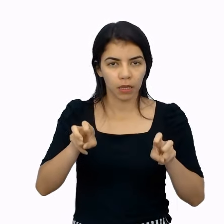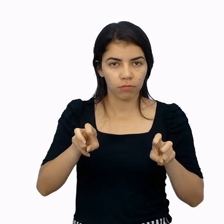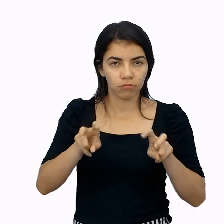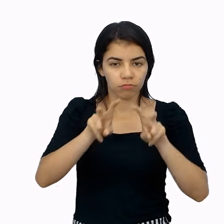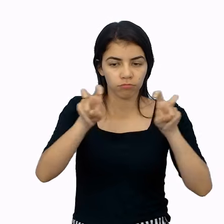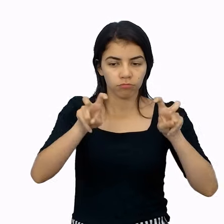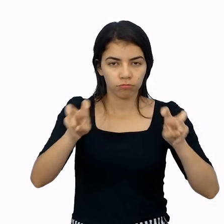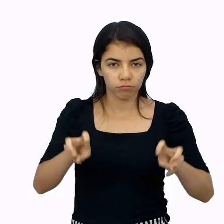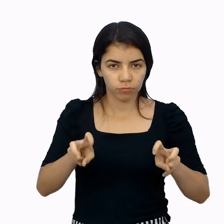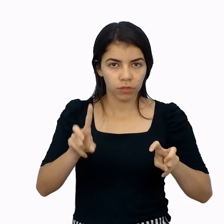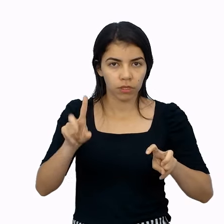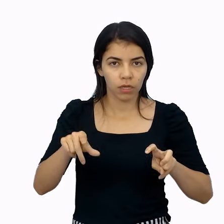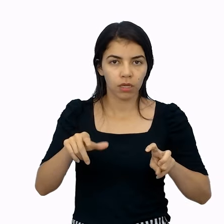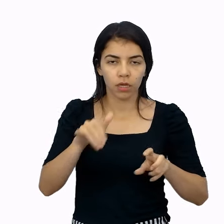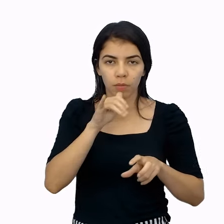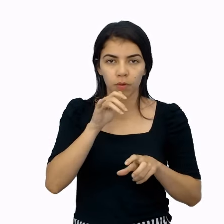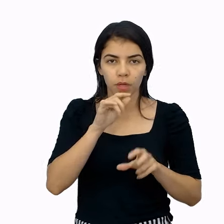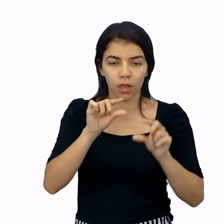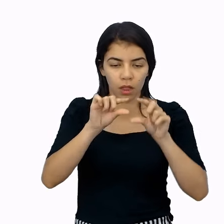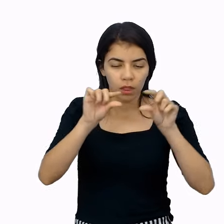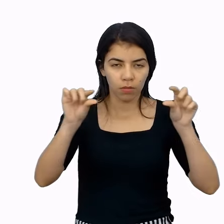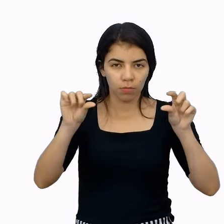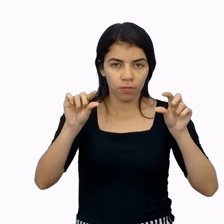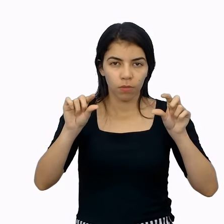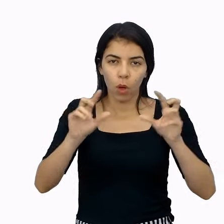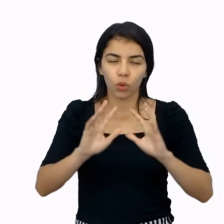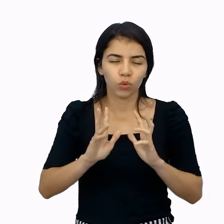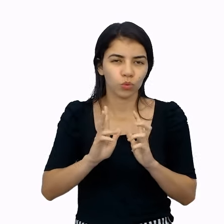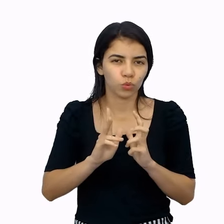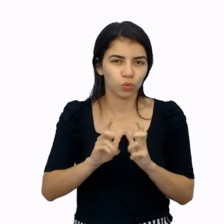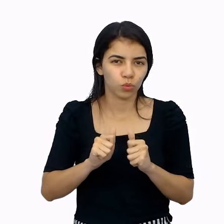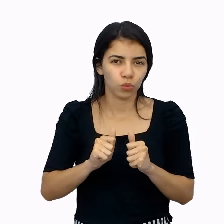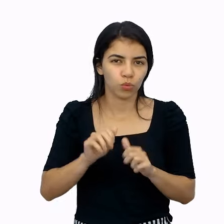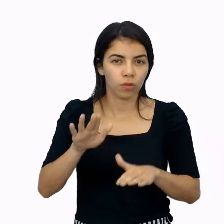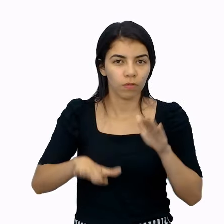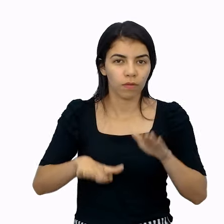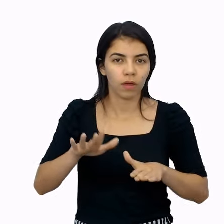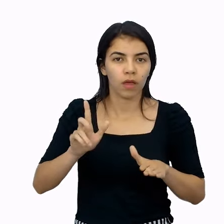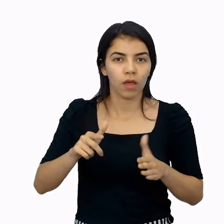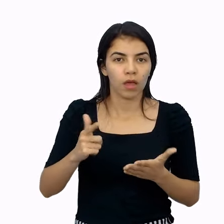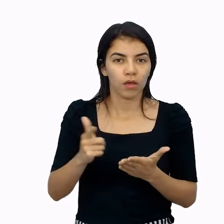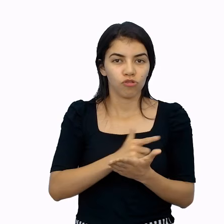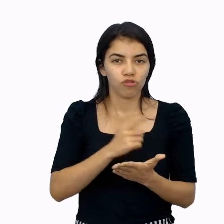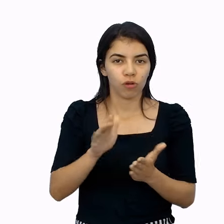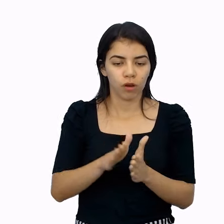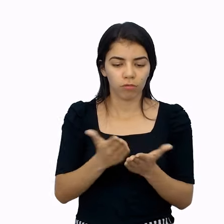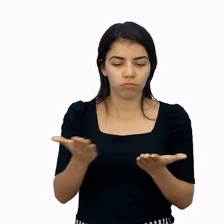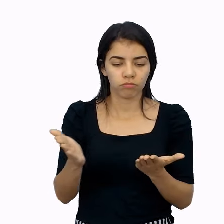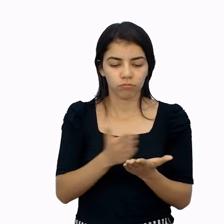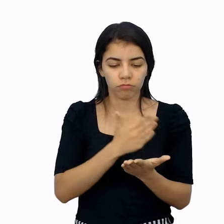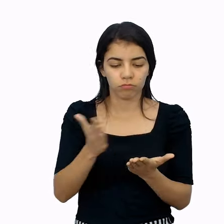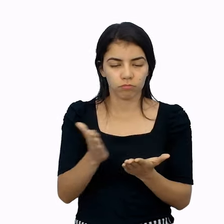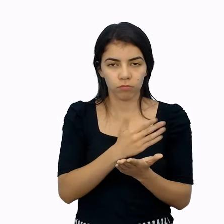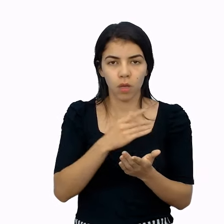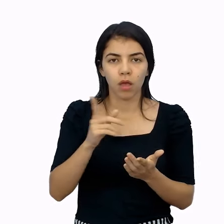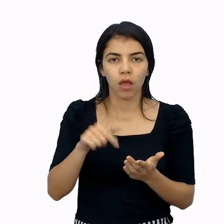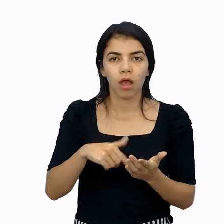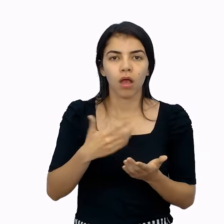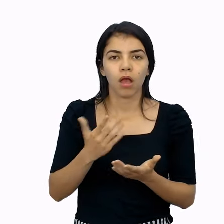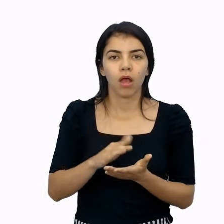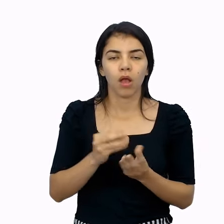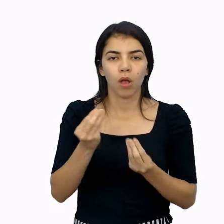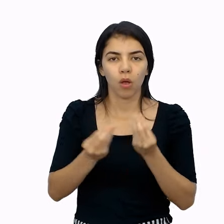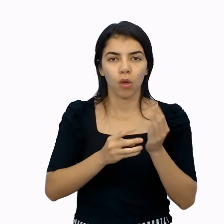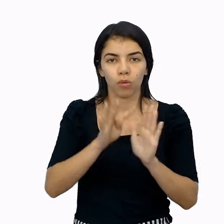que alguns também falam linha fina, tudo depende de como cada jornal estabelece, né? Pensando também no corpo